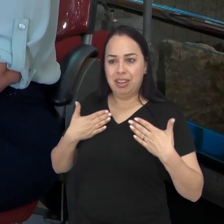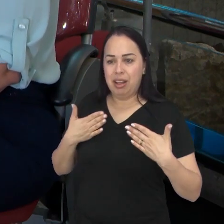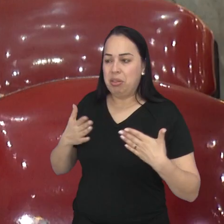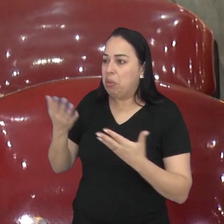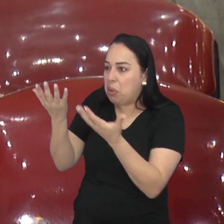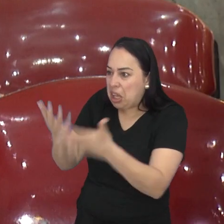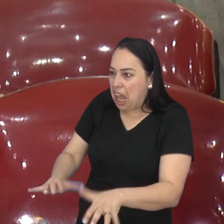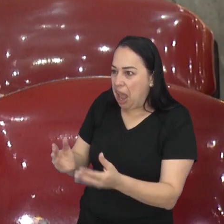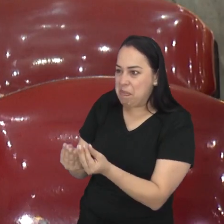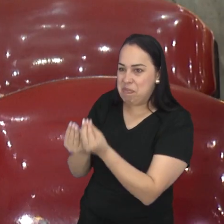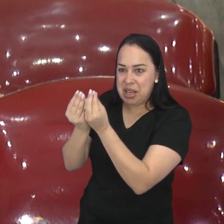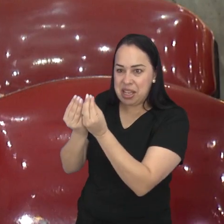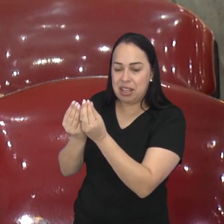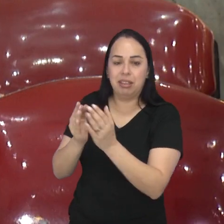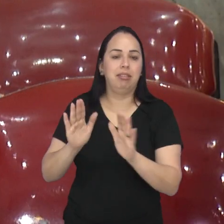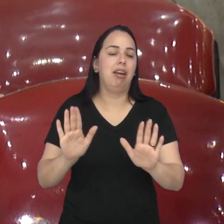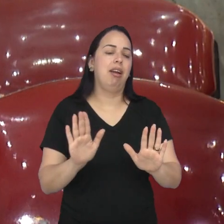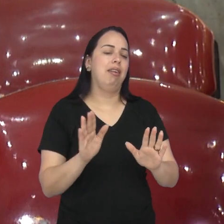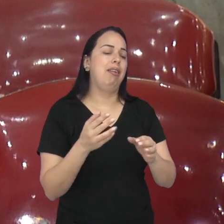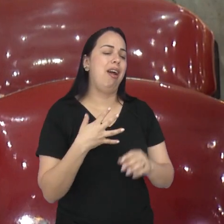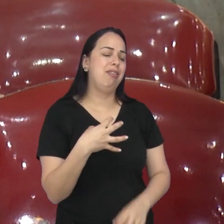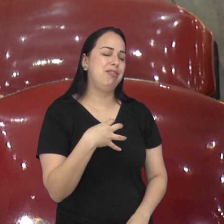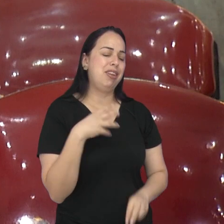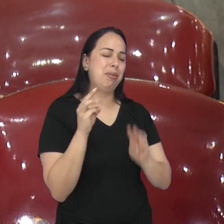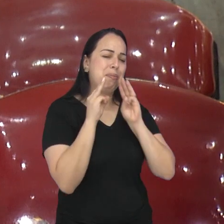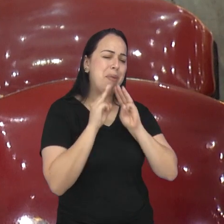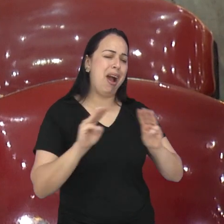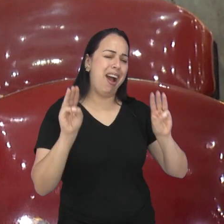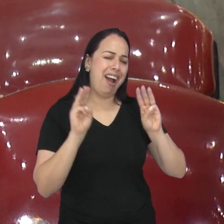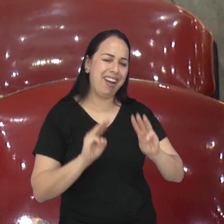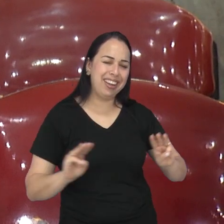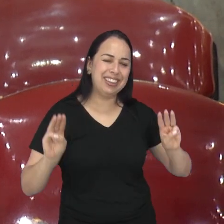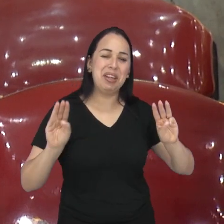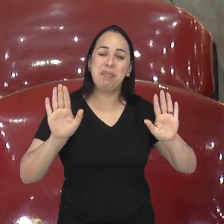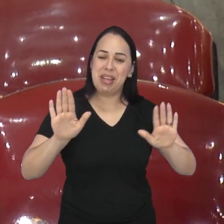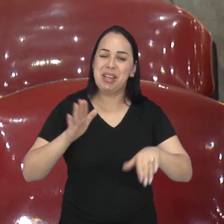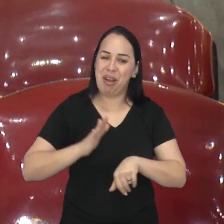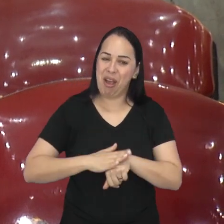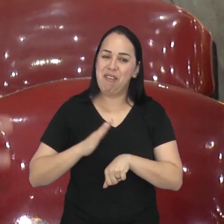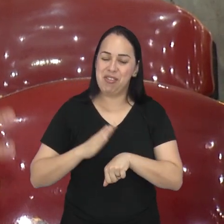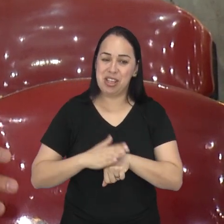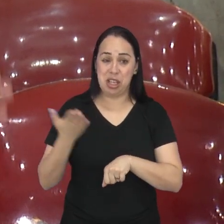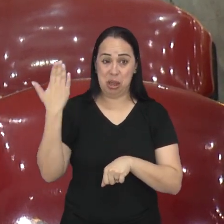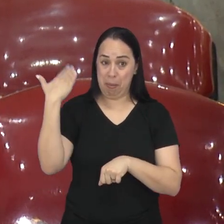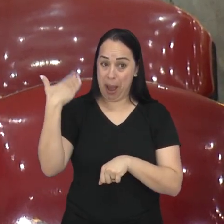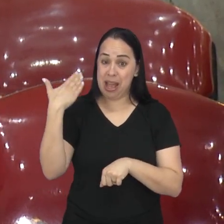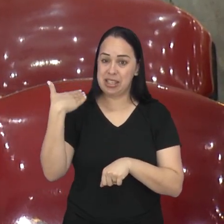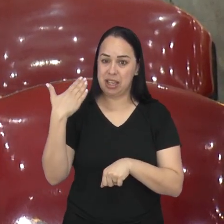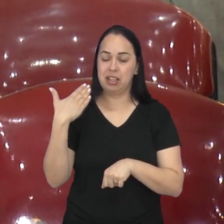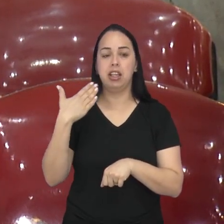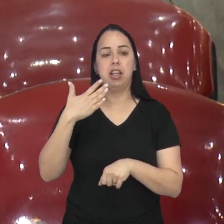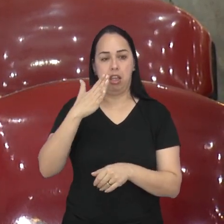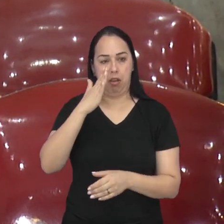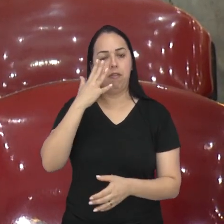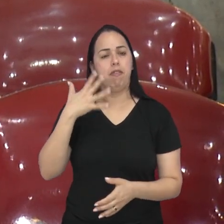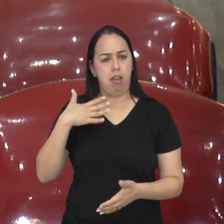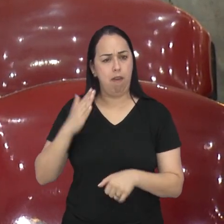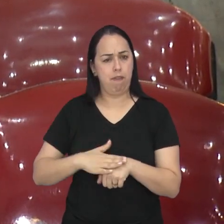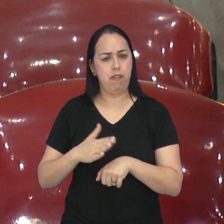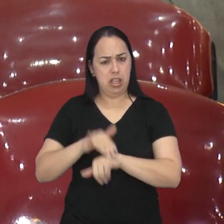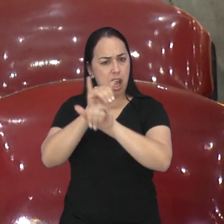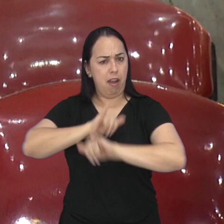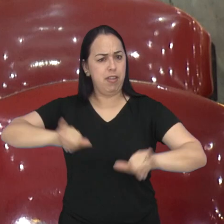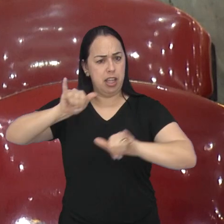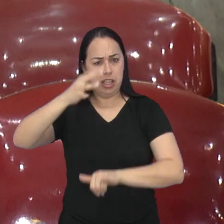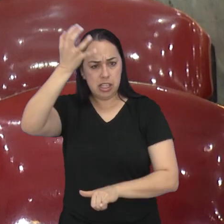Foi uma questão, um marketing. Não. Mas eu acho que naquela época eu fiz sério, né?